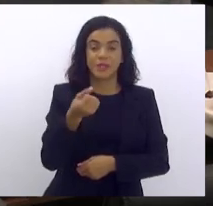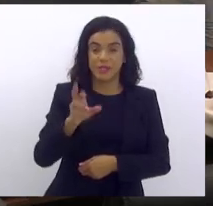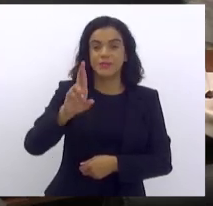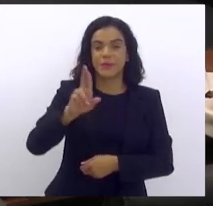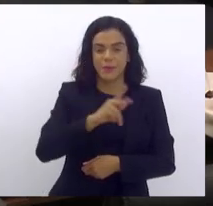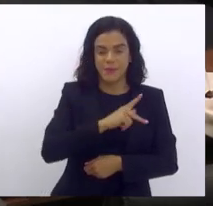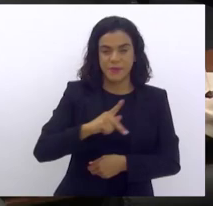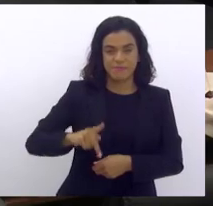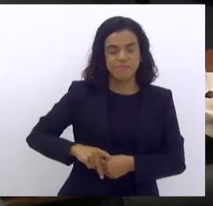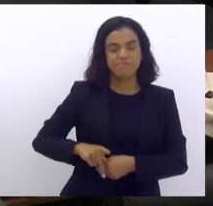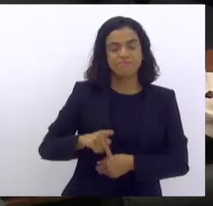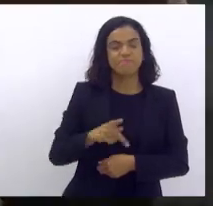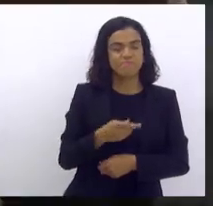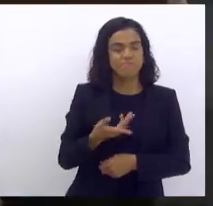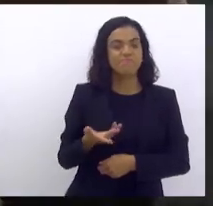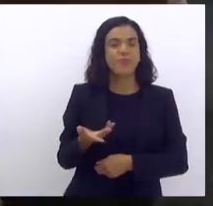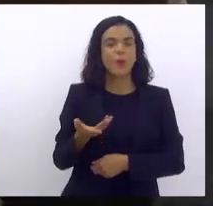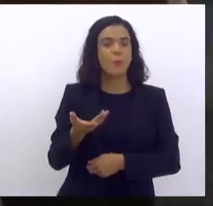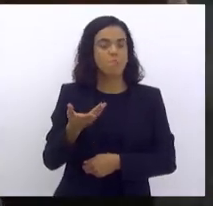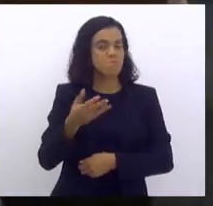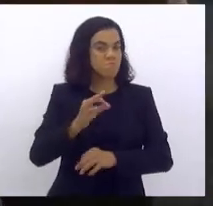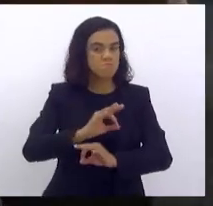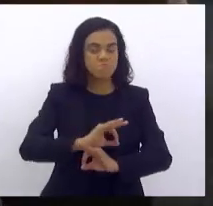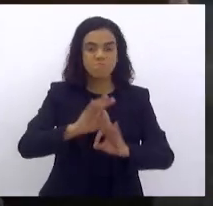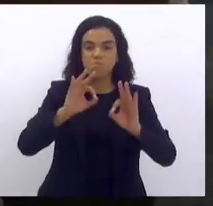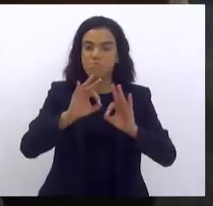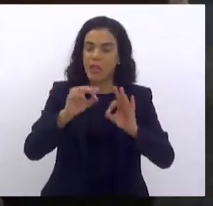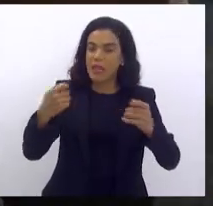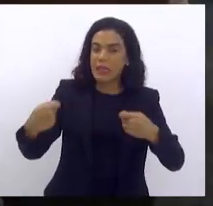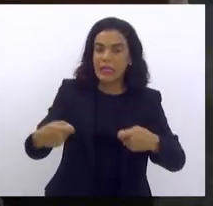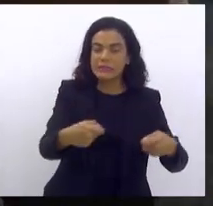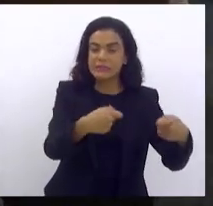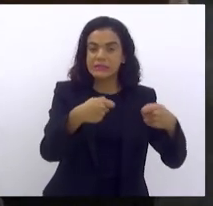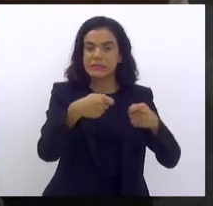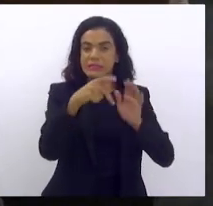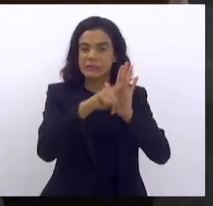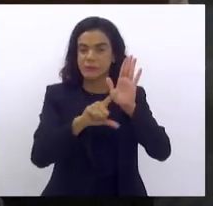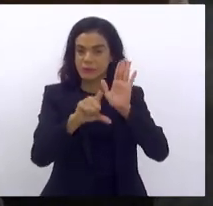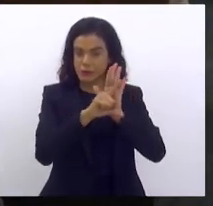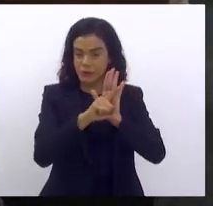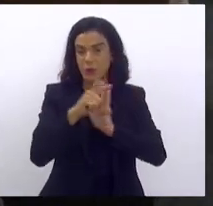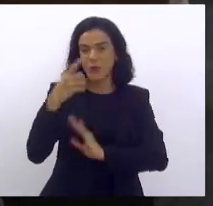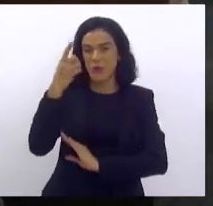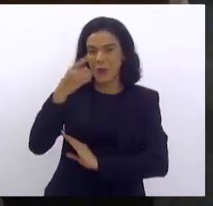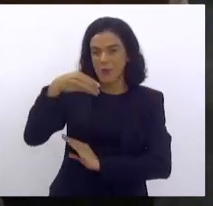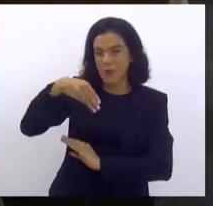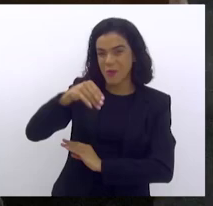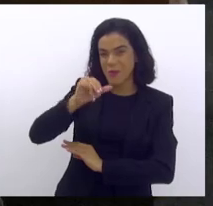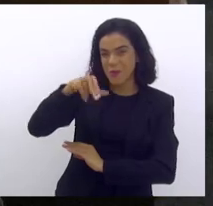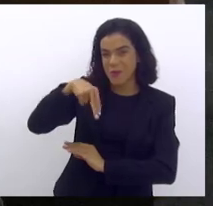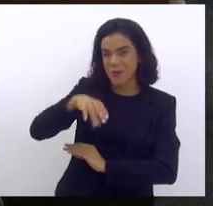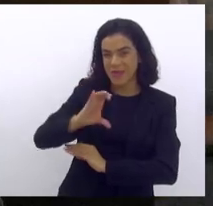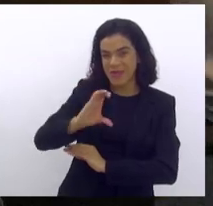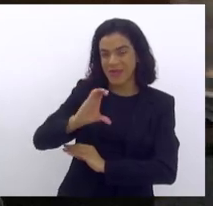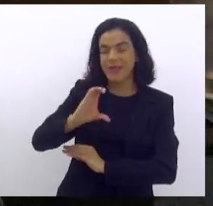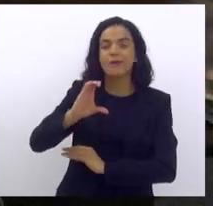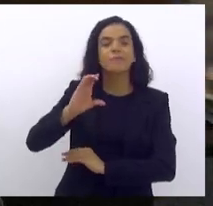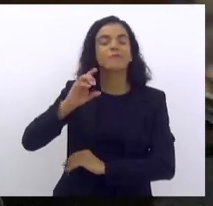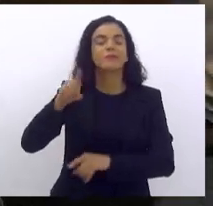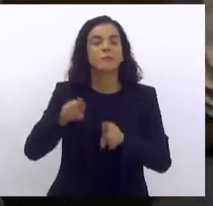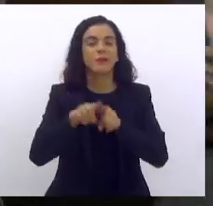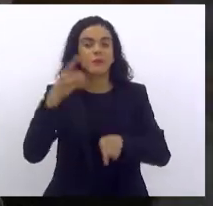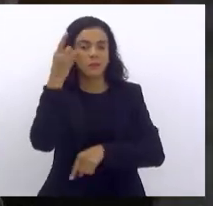presidente, dizer da pertinência desse projeto de lei, deputado Carlos Mink, deputado Luiz Paulo, foram